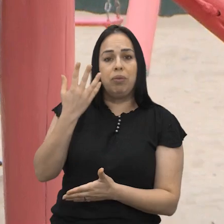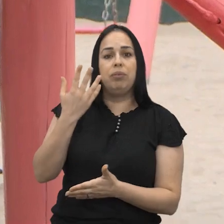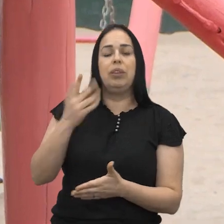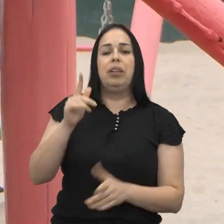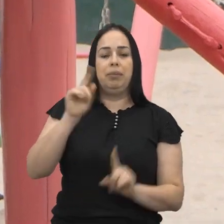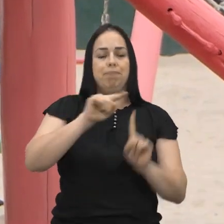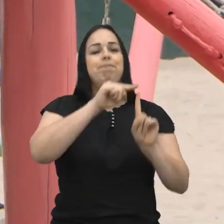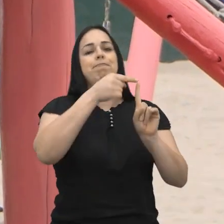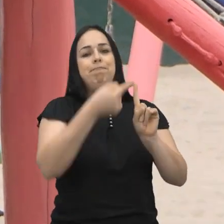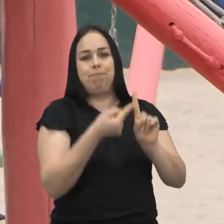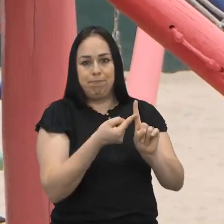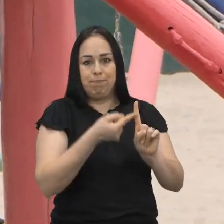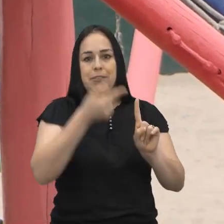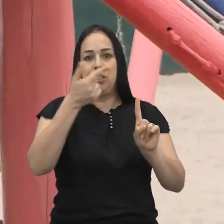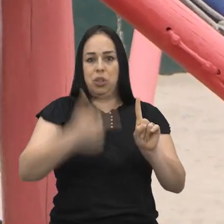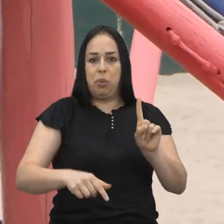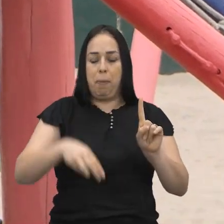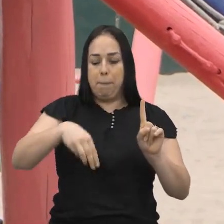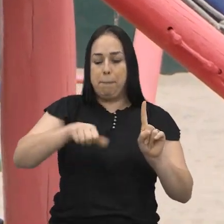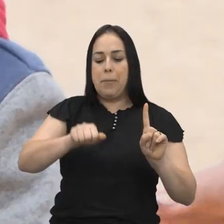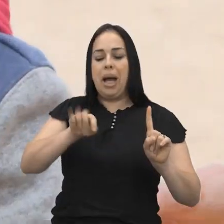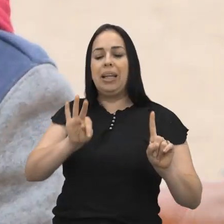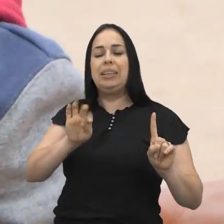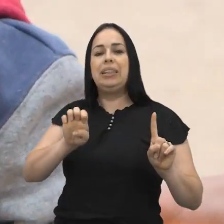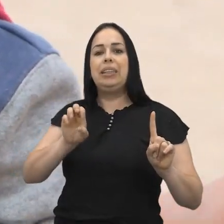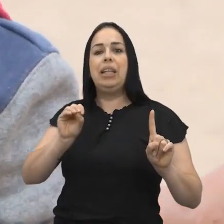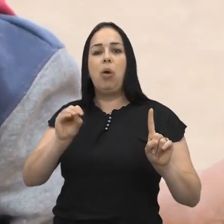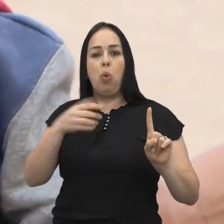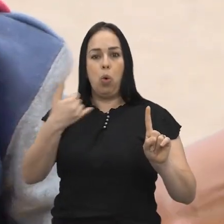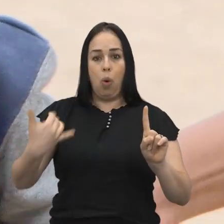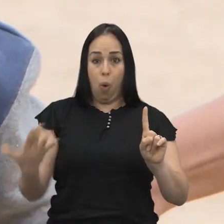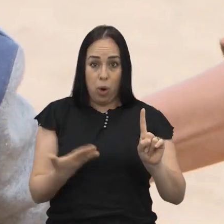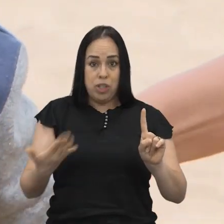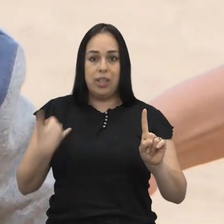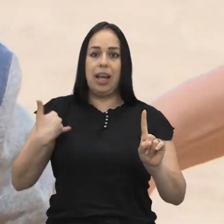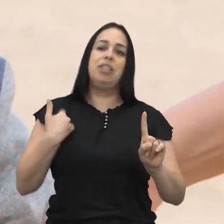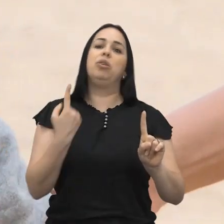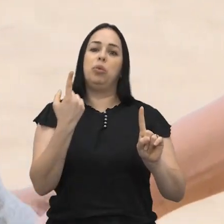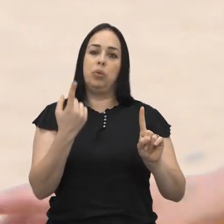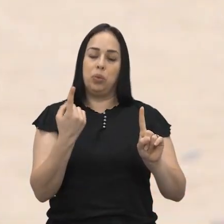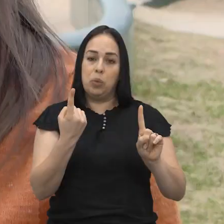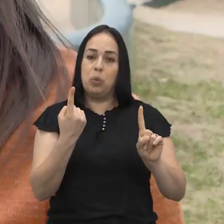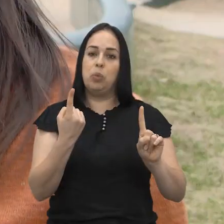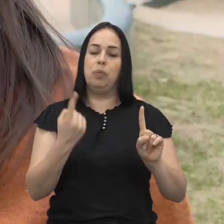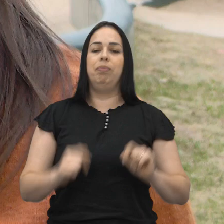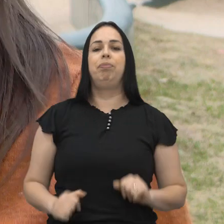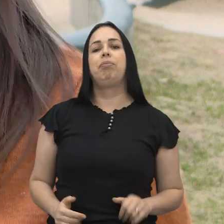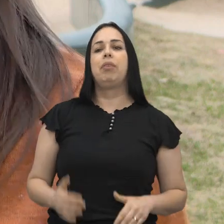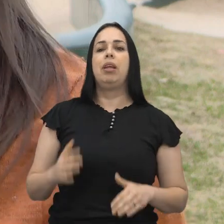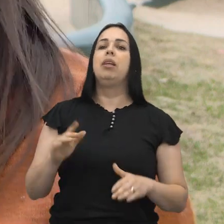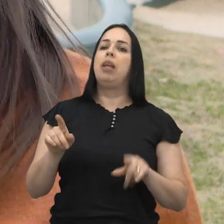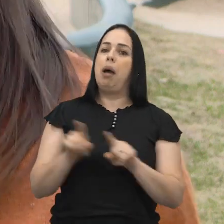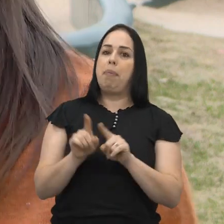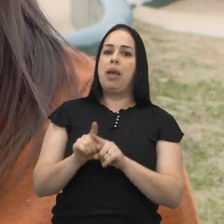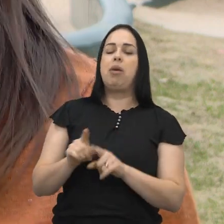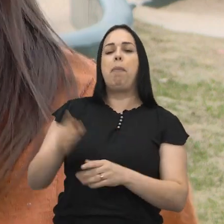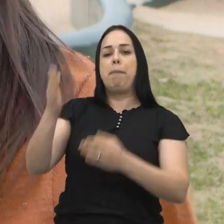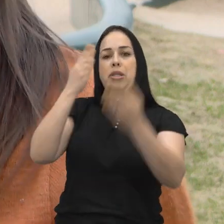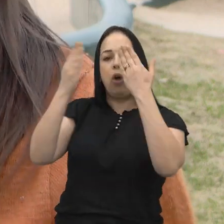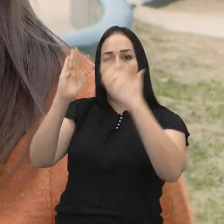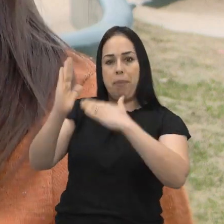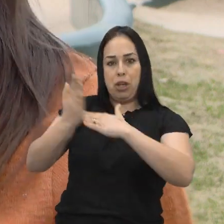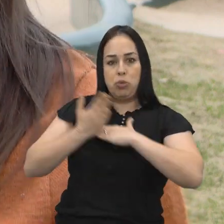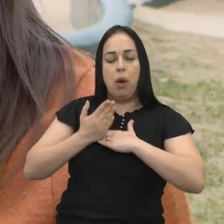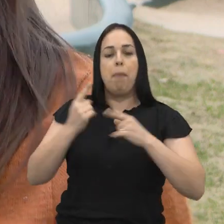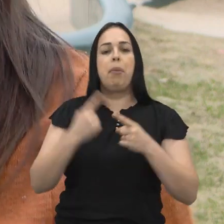uma vez engravidou novamente do Mateu que hoje tem um aninho de vida de novo né Por ajuda